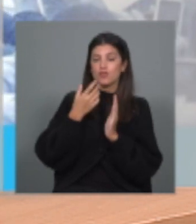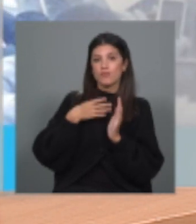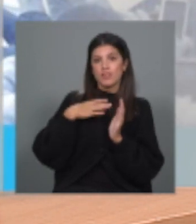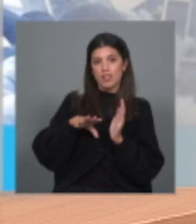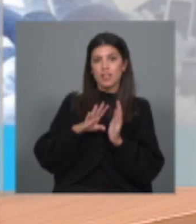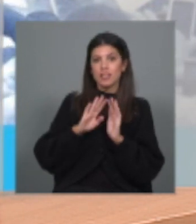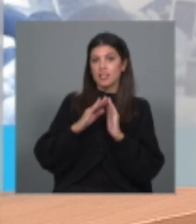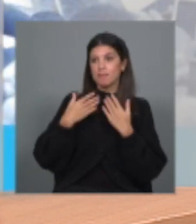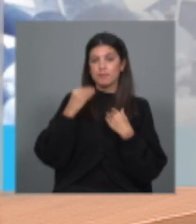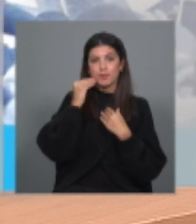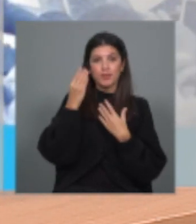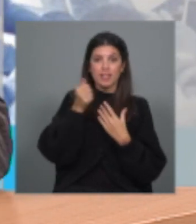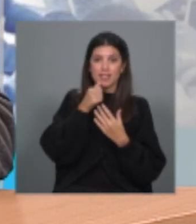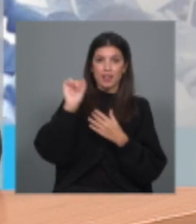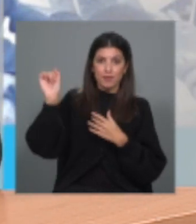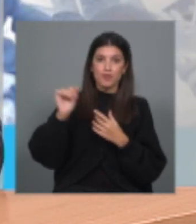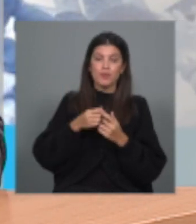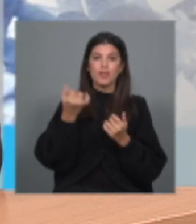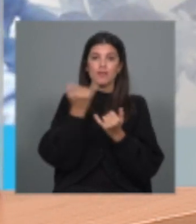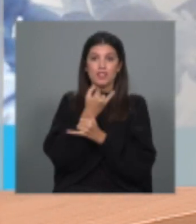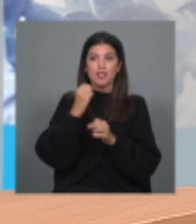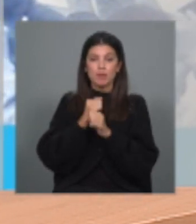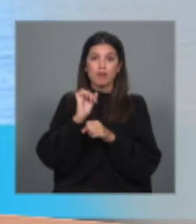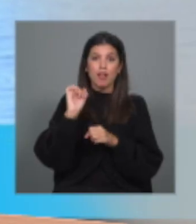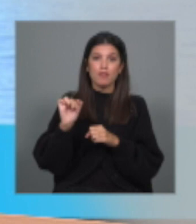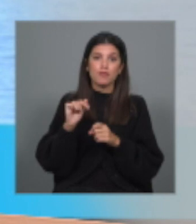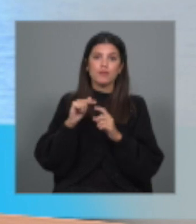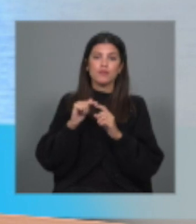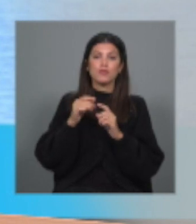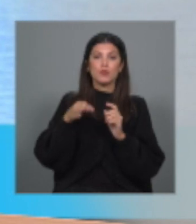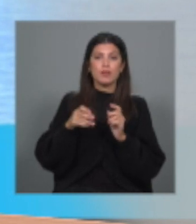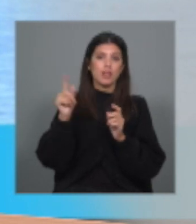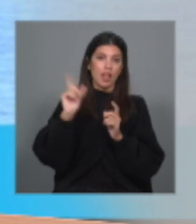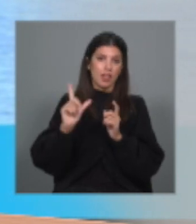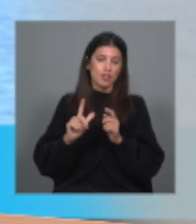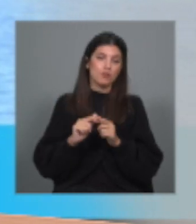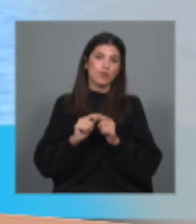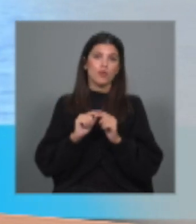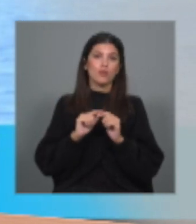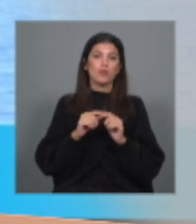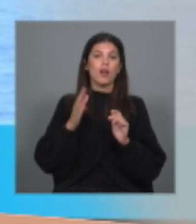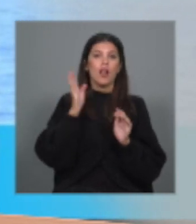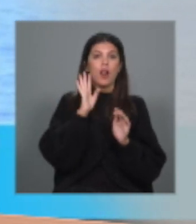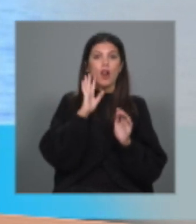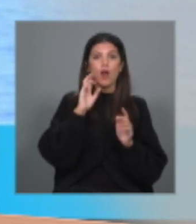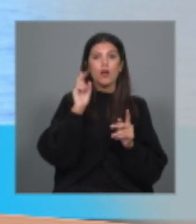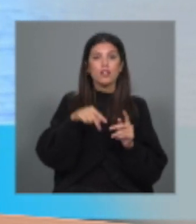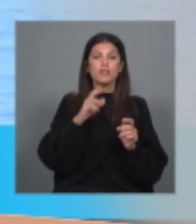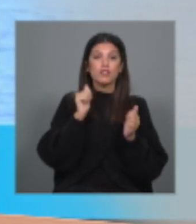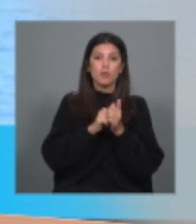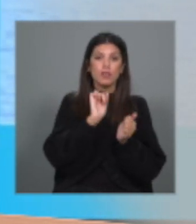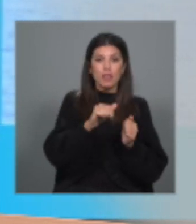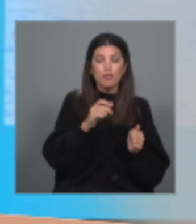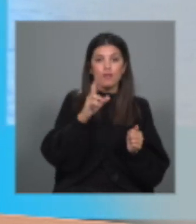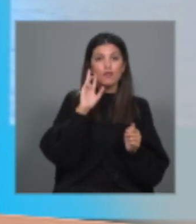como Deus quiser. Muito obrigado e felicidades para esse trabalho aqui no Patriarcado de Lisboa. Mas logo regressamos à sua companhia na Antena